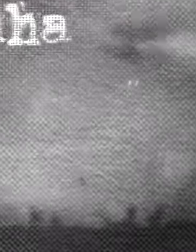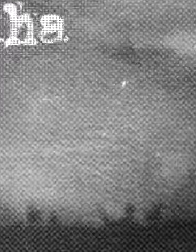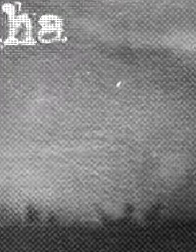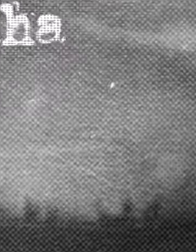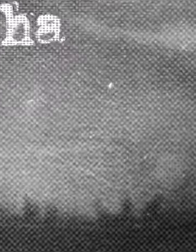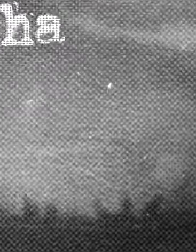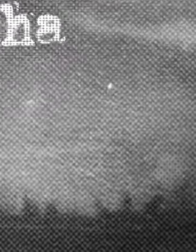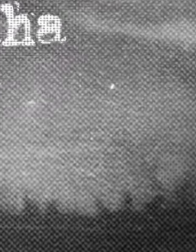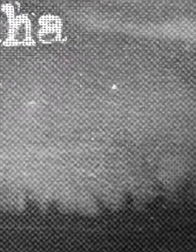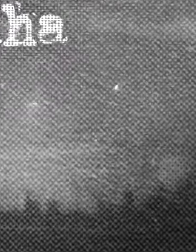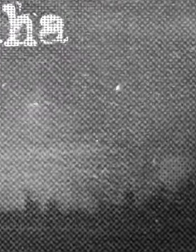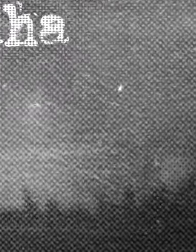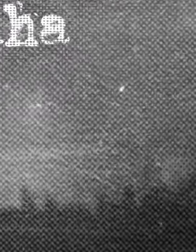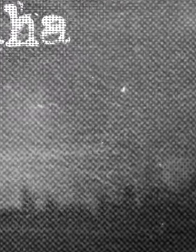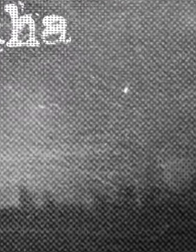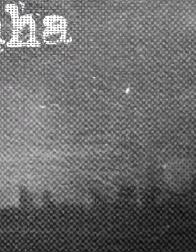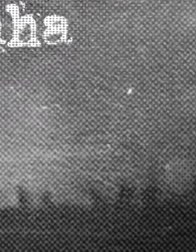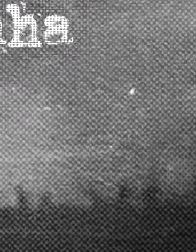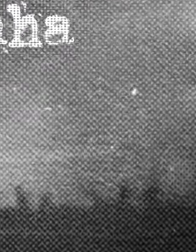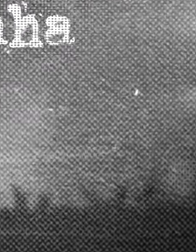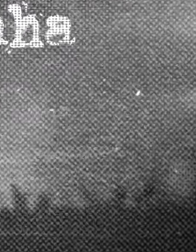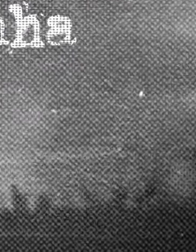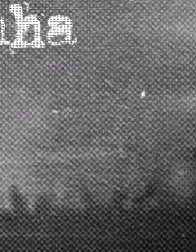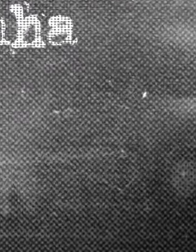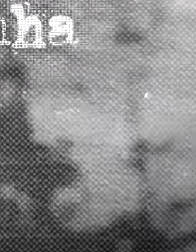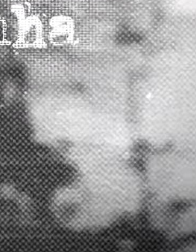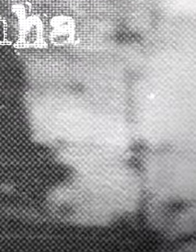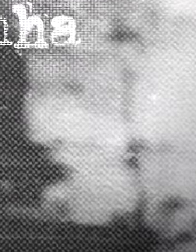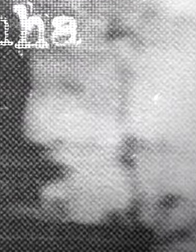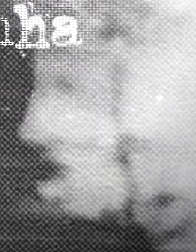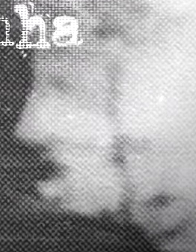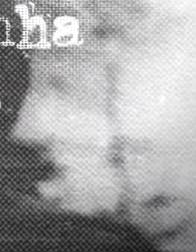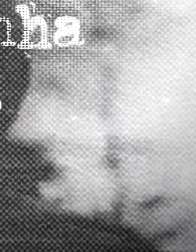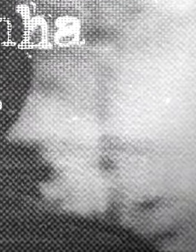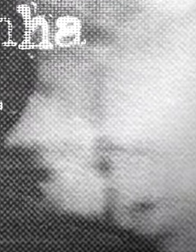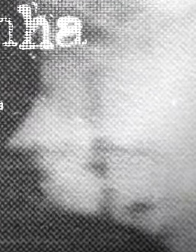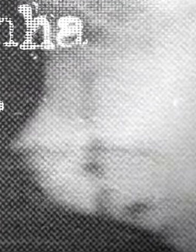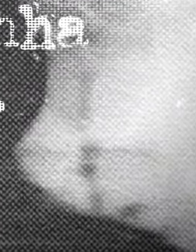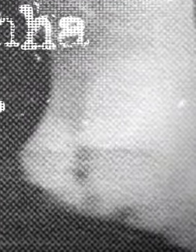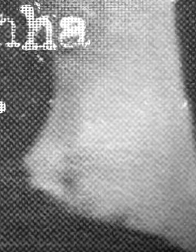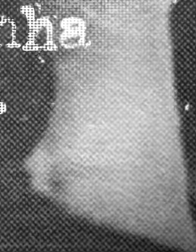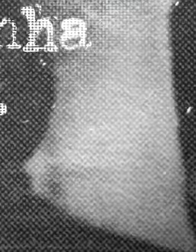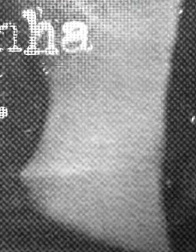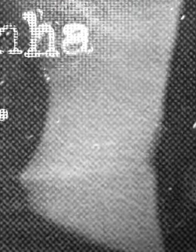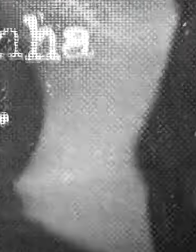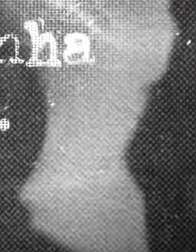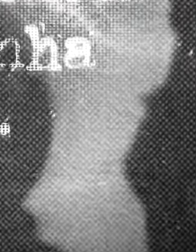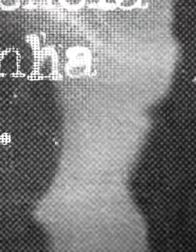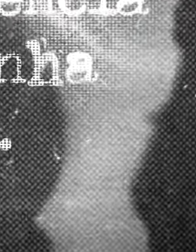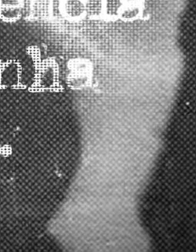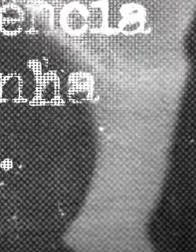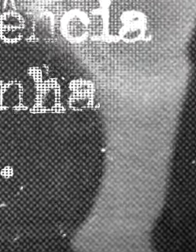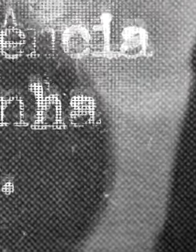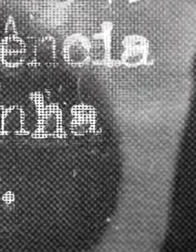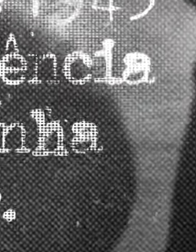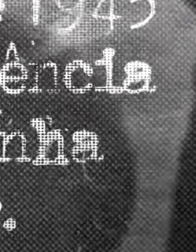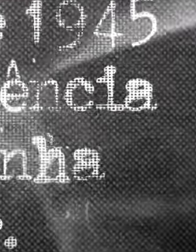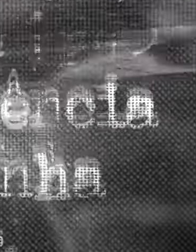ingresso na UDN de 1945 pareceu-me uma consequência inevitável de toda a minha atividade